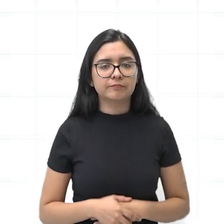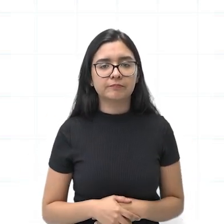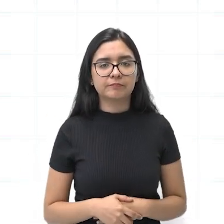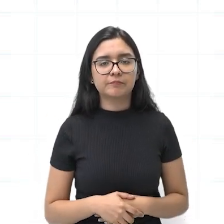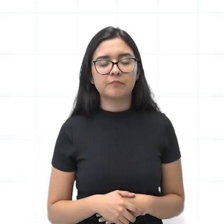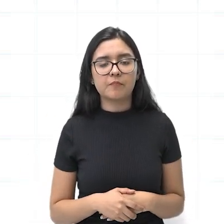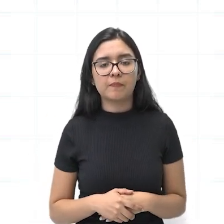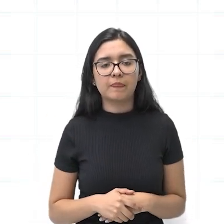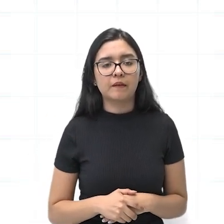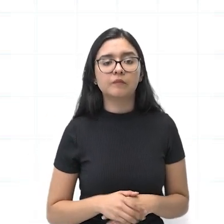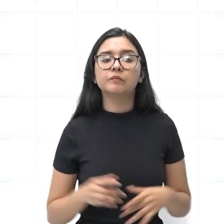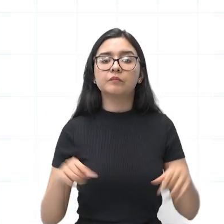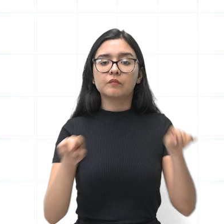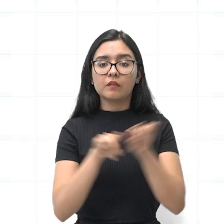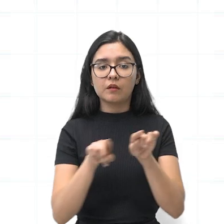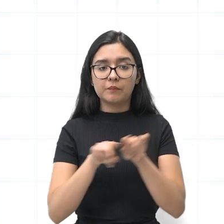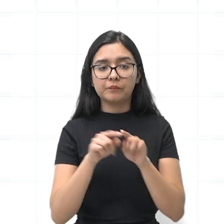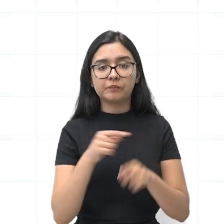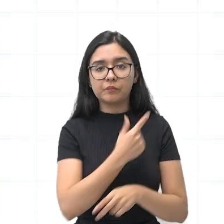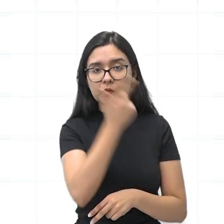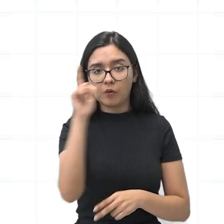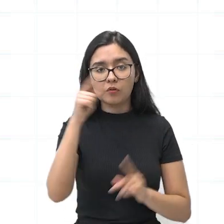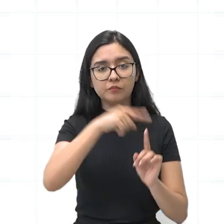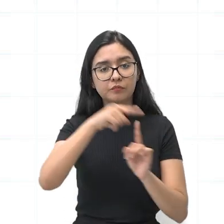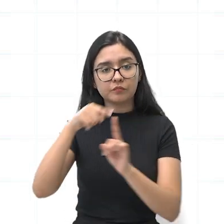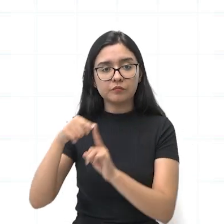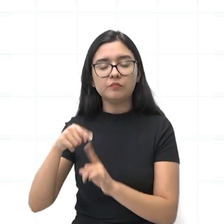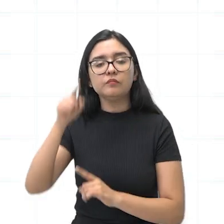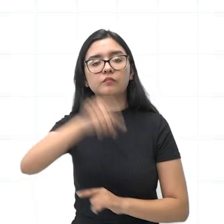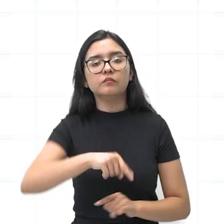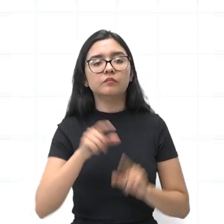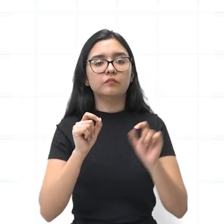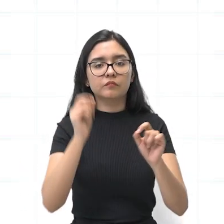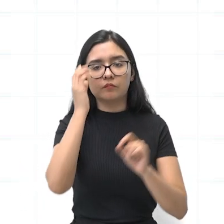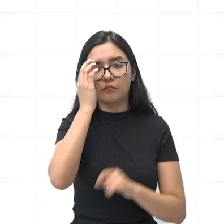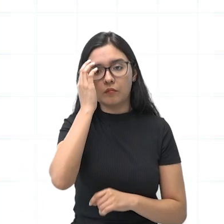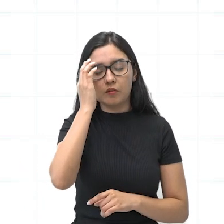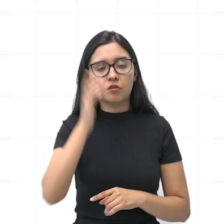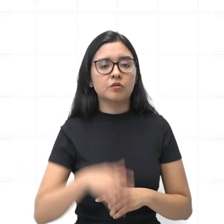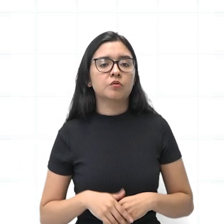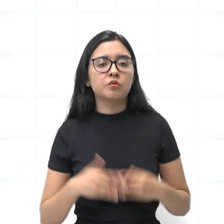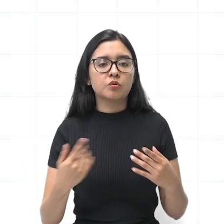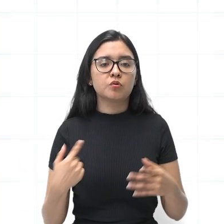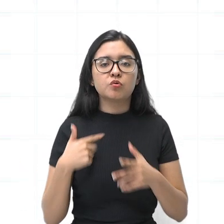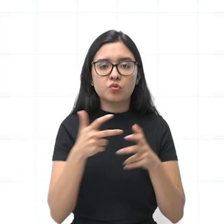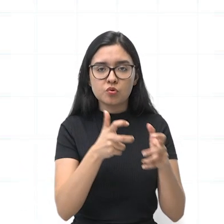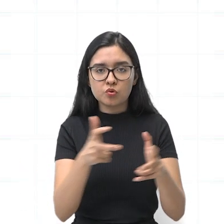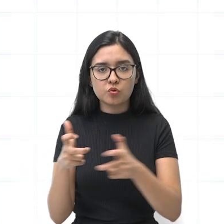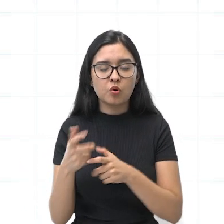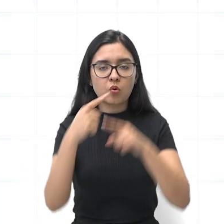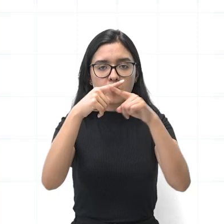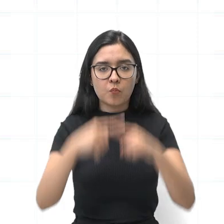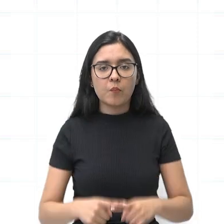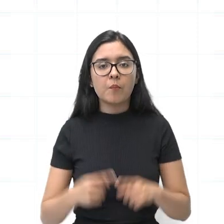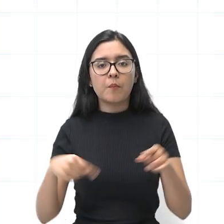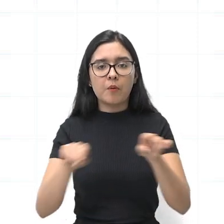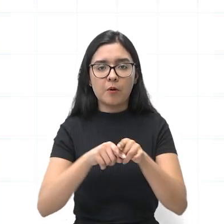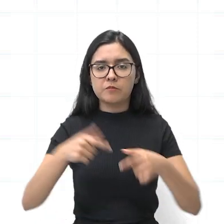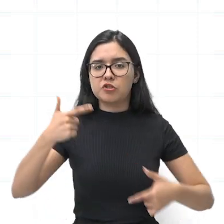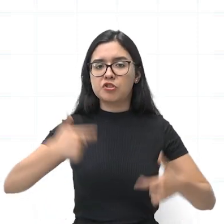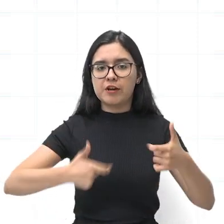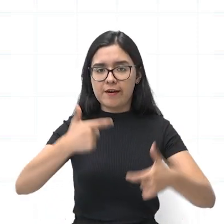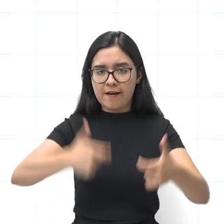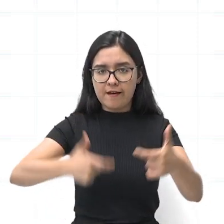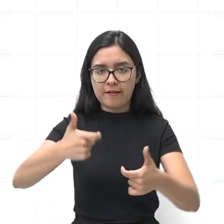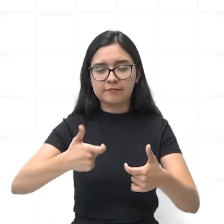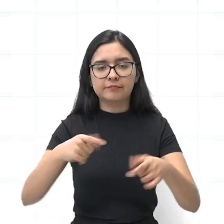virtual. Outra sensação são os jogos simuladores de combate de guerra, que vão ter aí esse viés de ataque